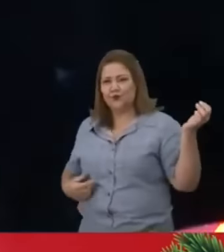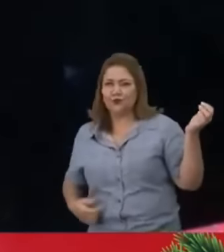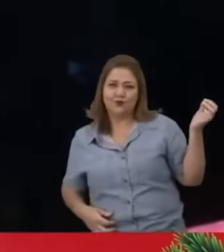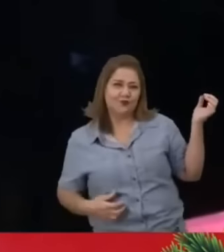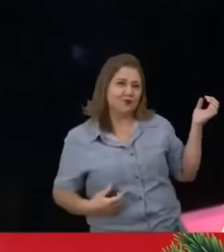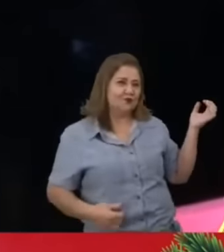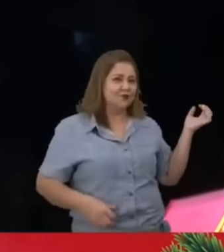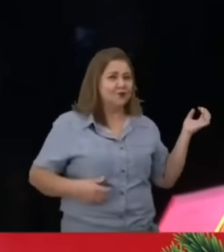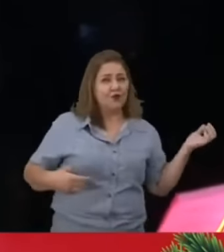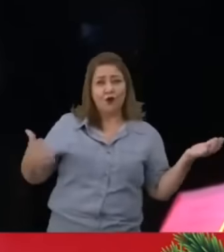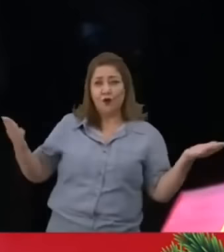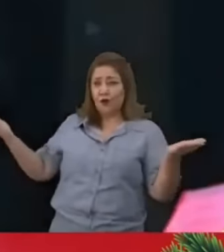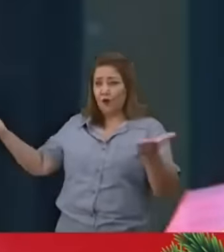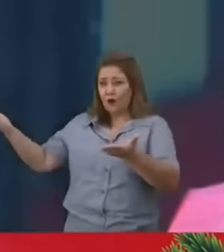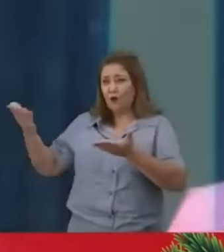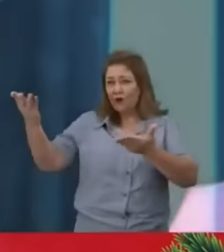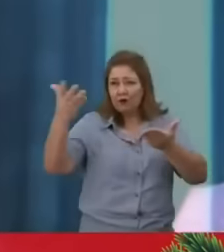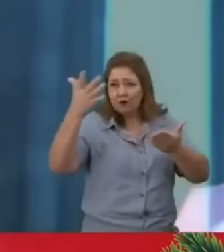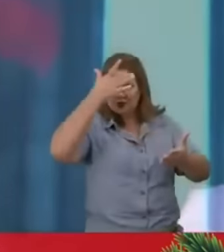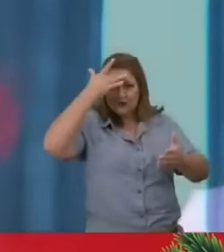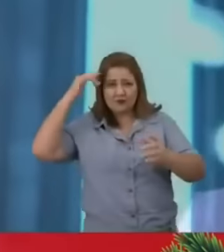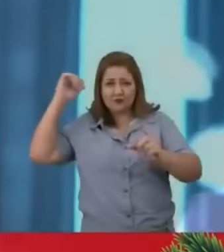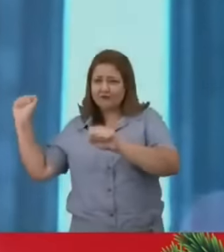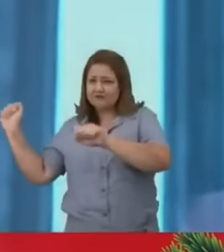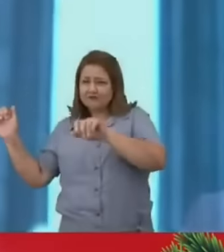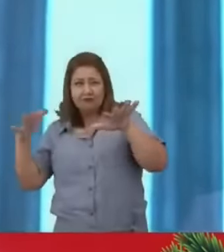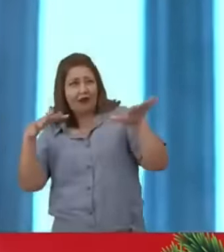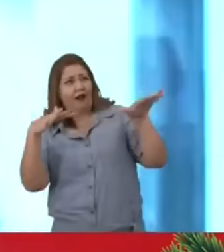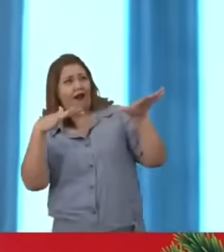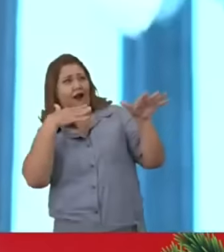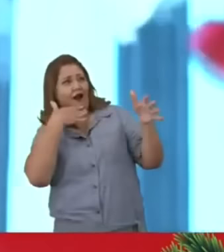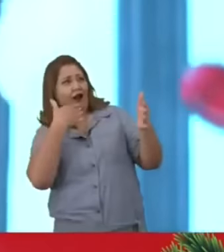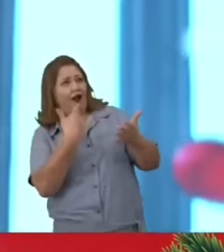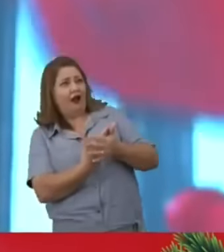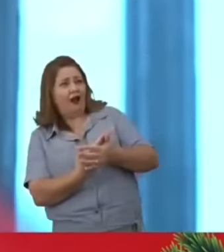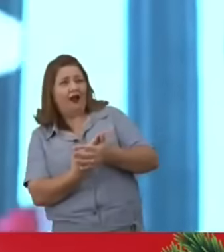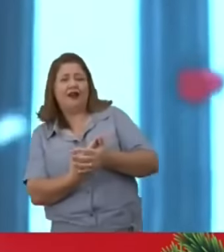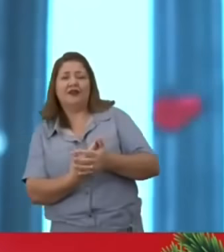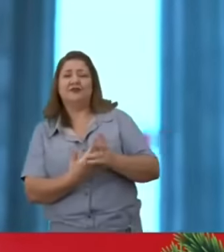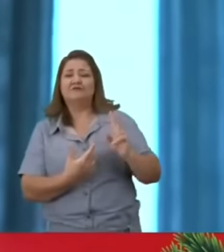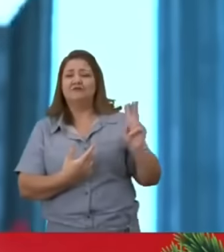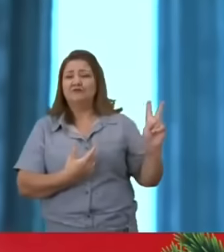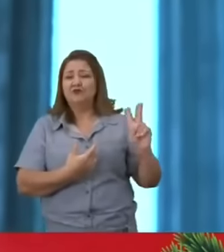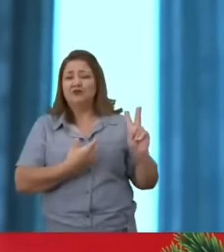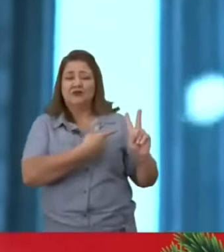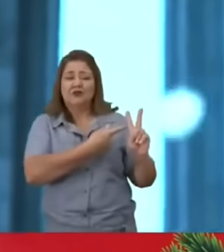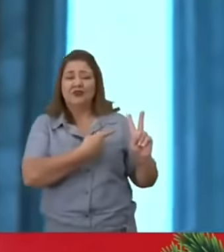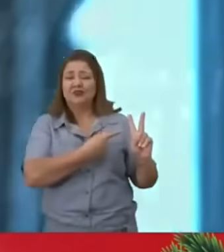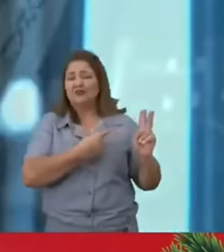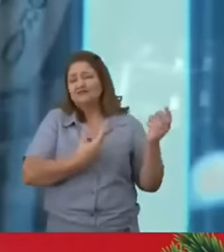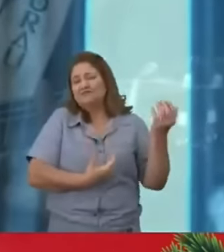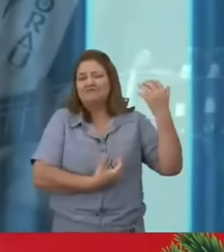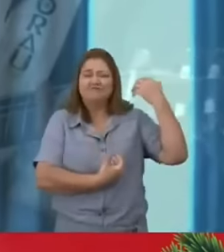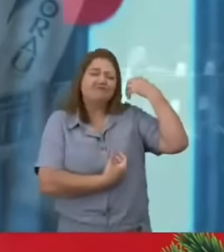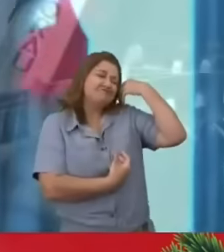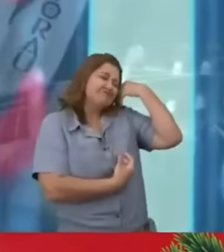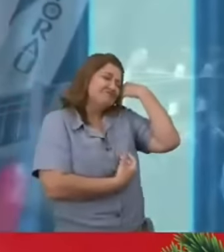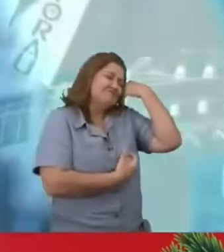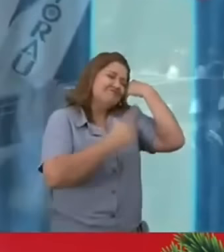E os convidados de queixo caído, me vendo levar ela embora